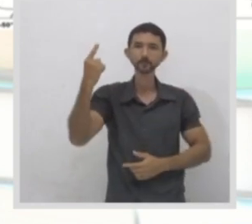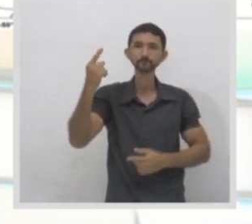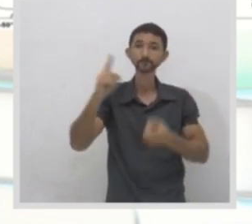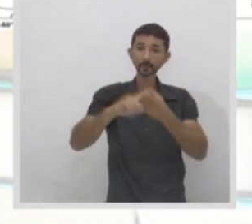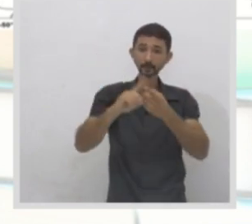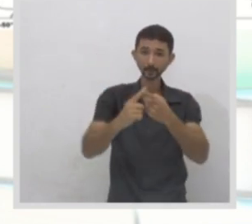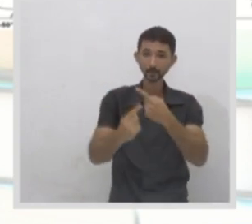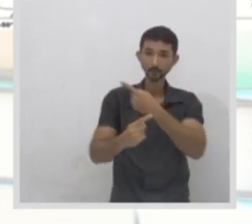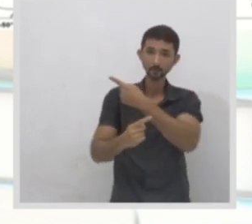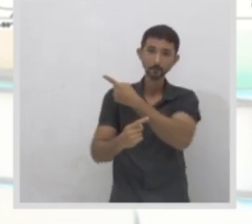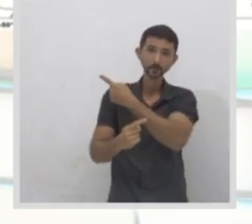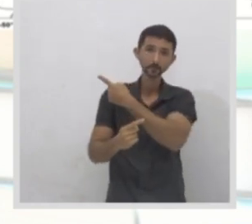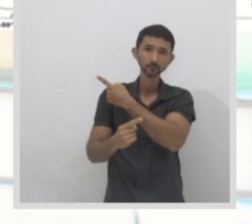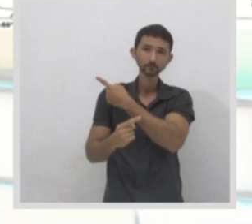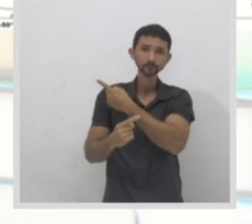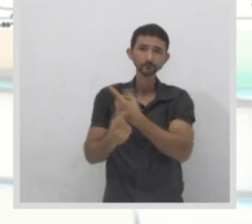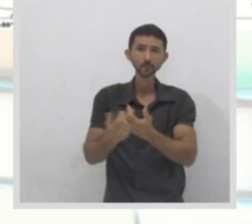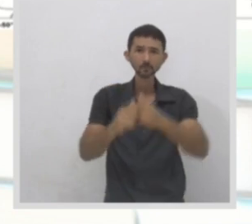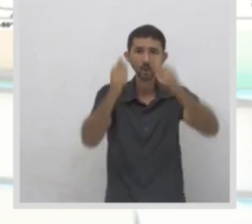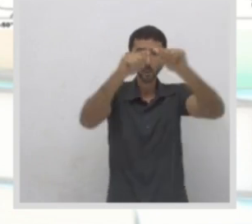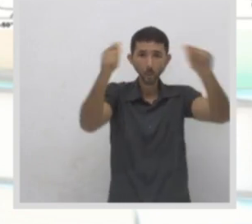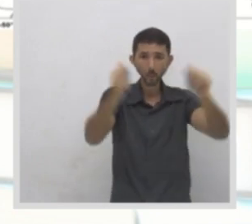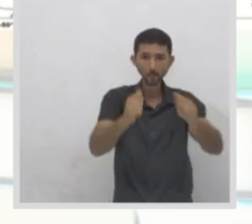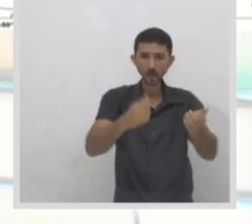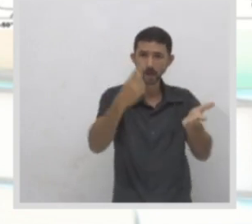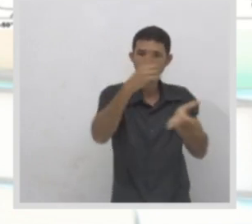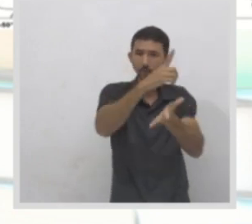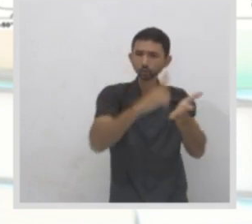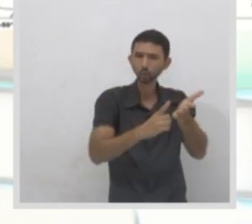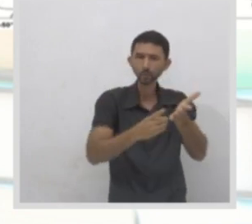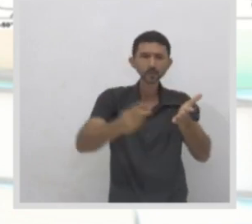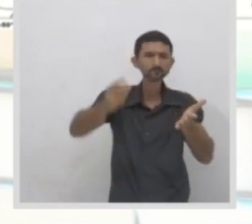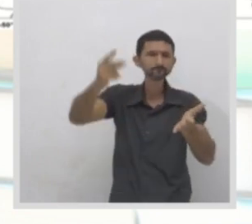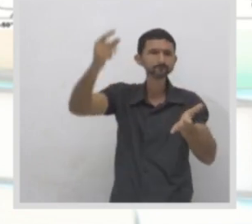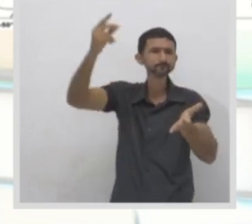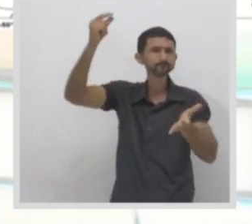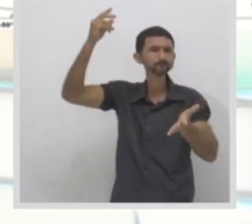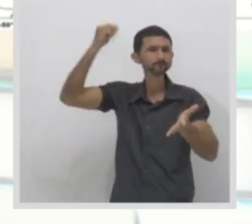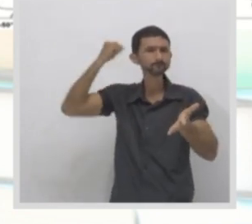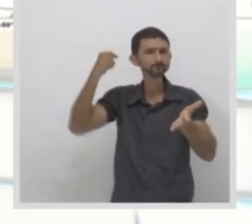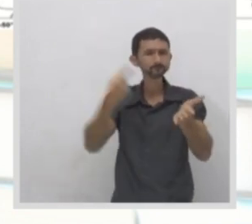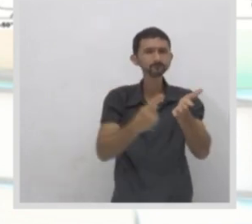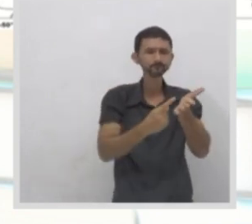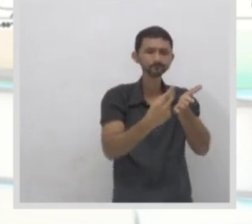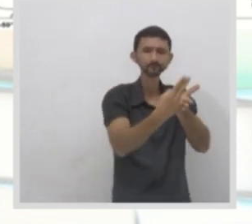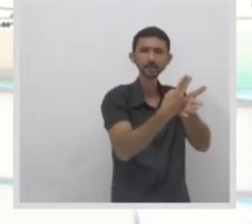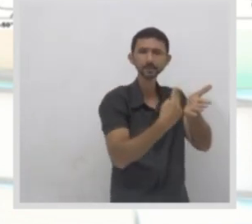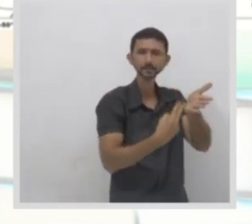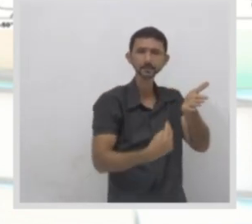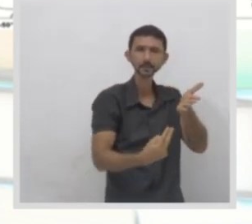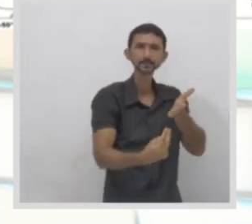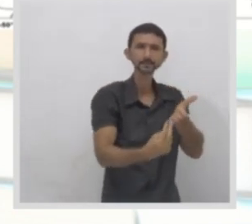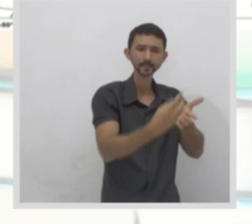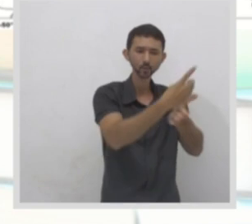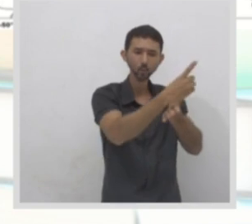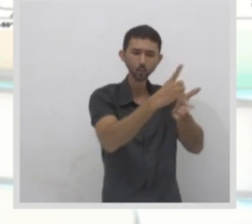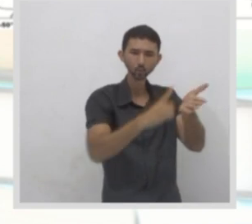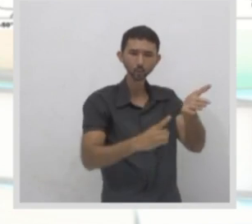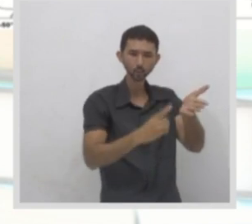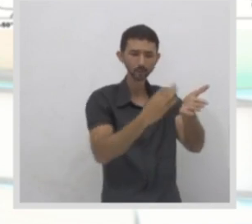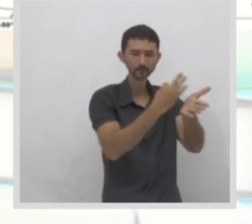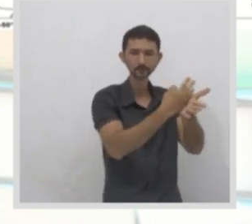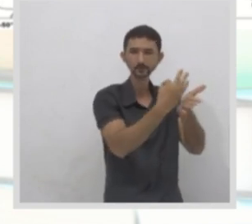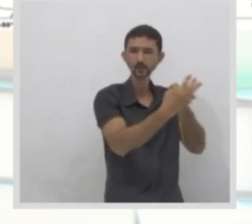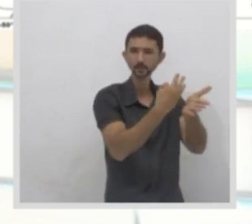da época, né, com o Tratado de Tordesilhas, e a partir da definição nessa